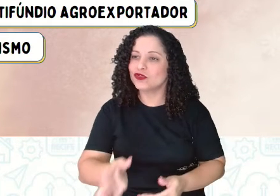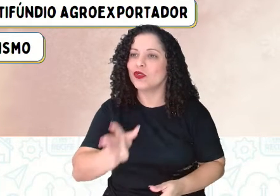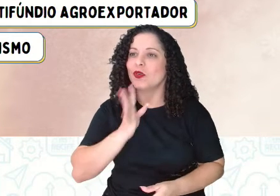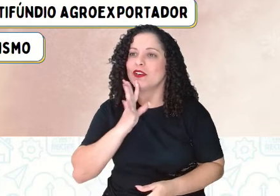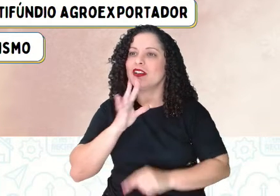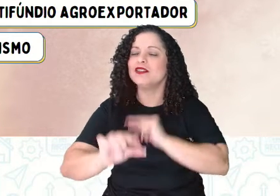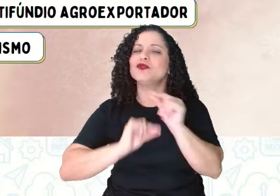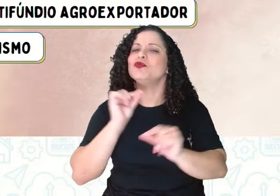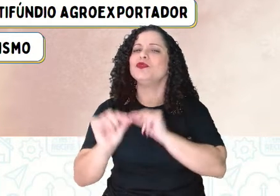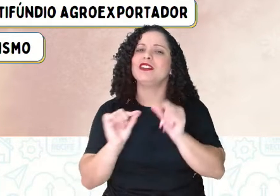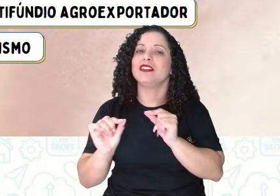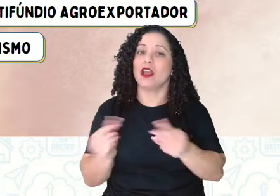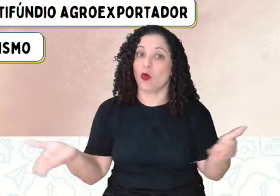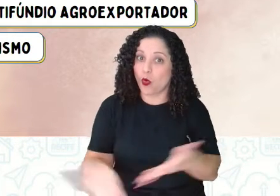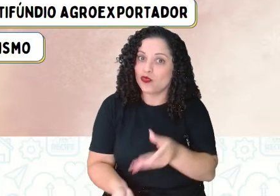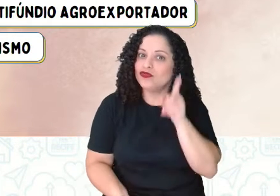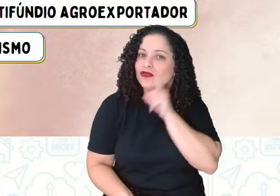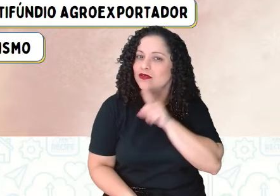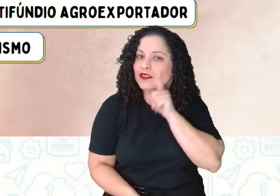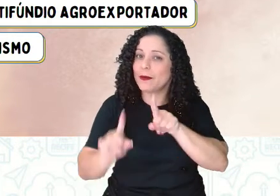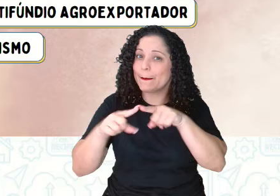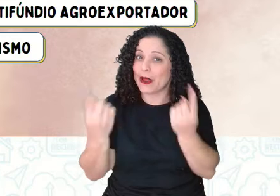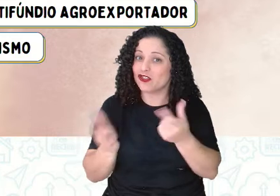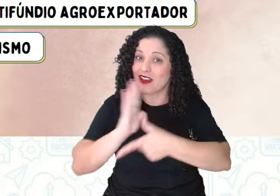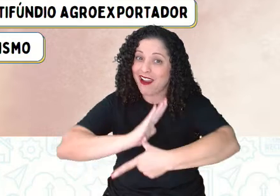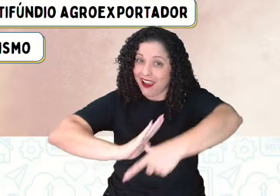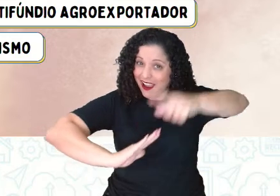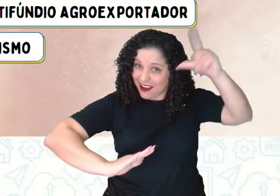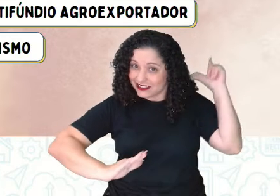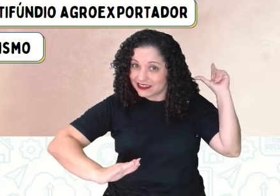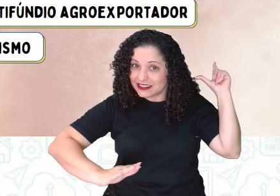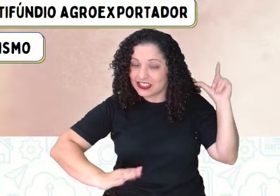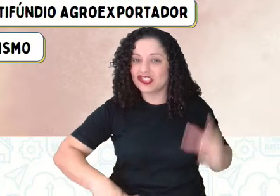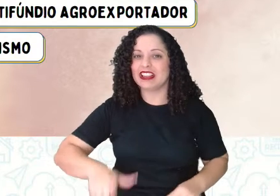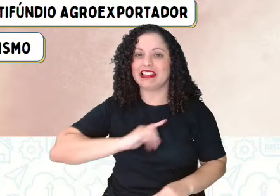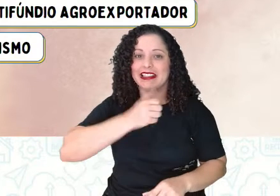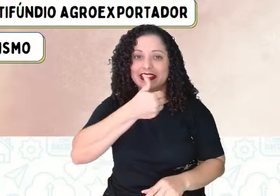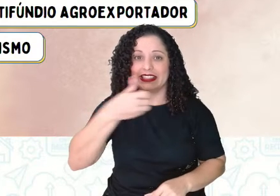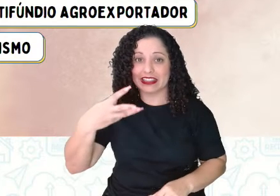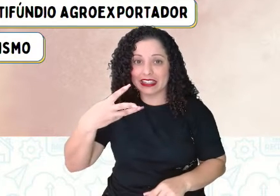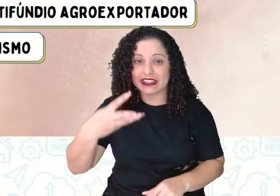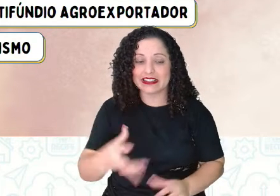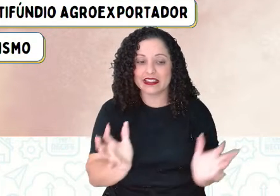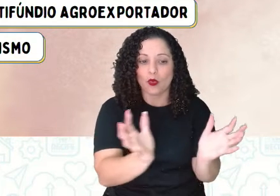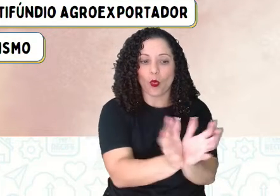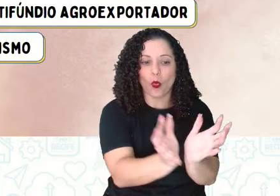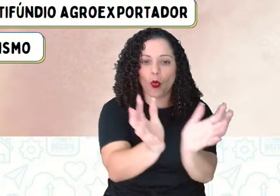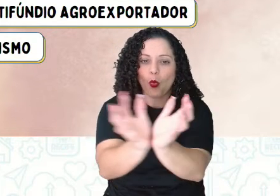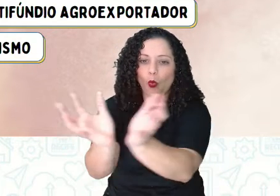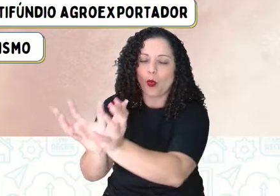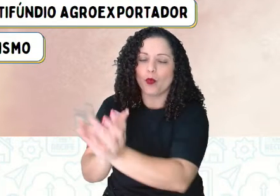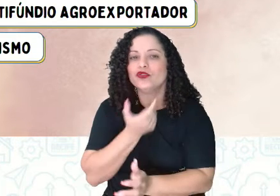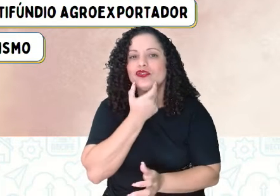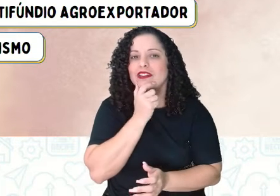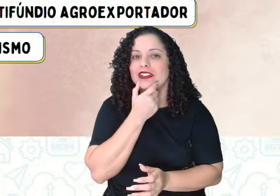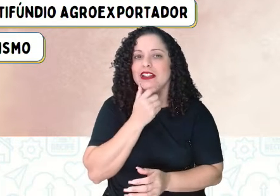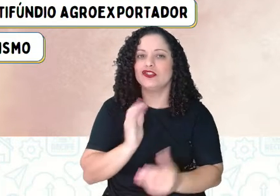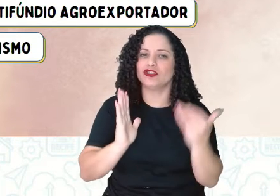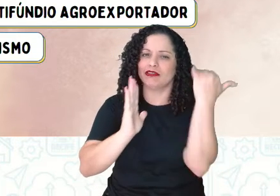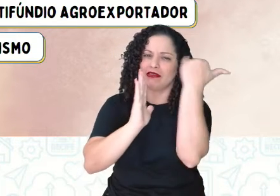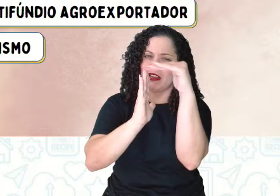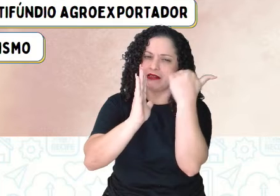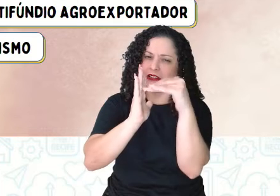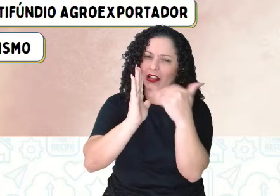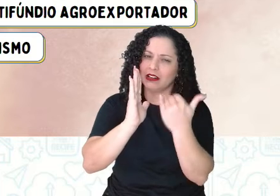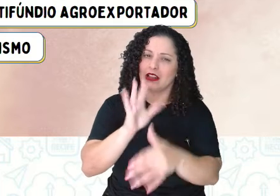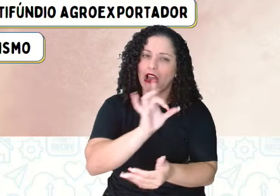Estados Unidos, eram conhecidos como as 13 colônias inglesas, né? Então eram divididas assim, olha, existiam